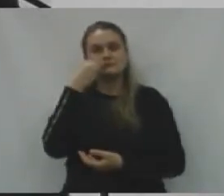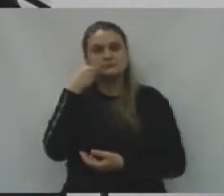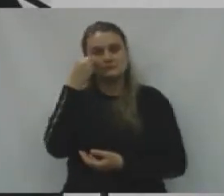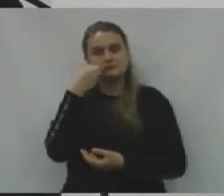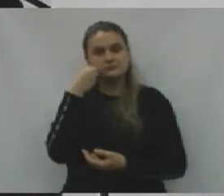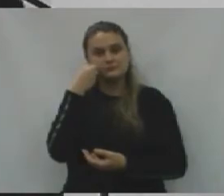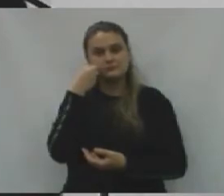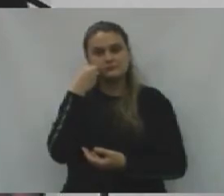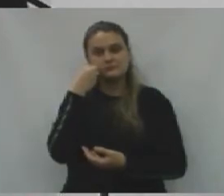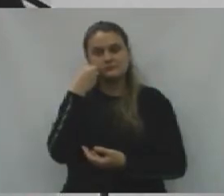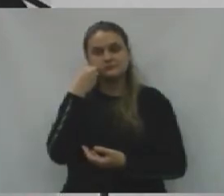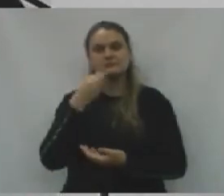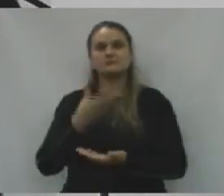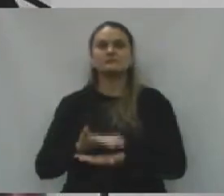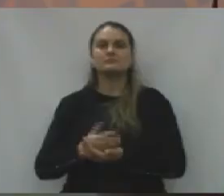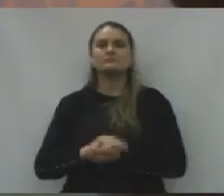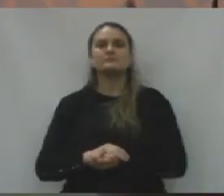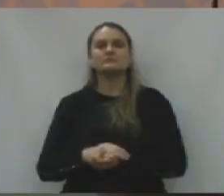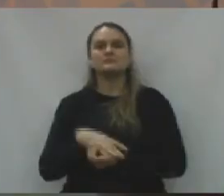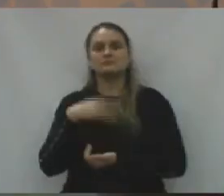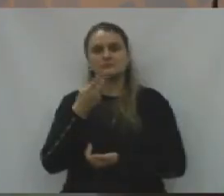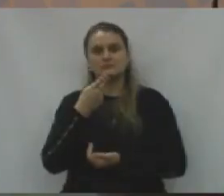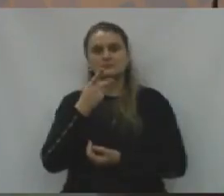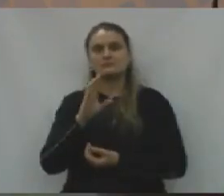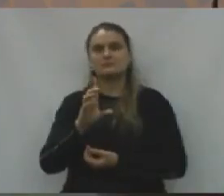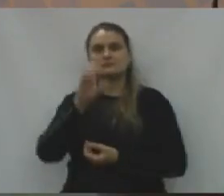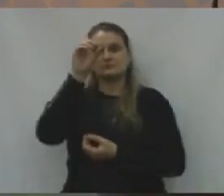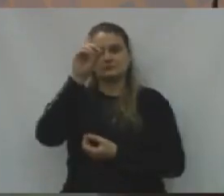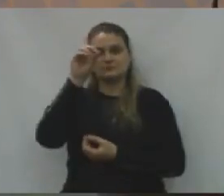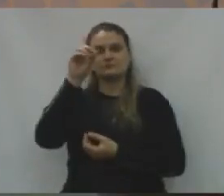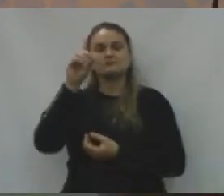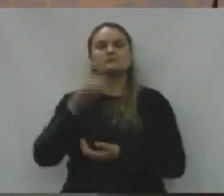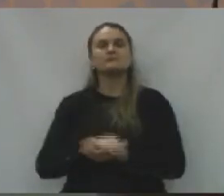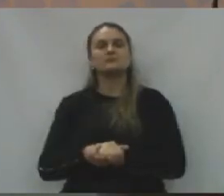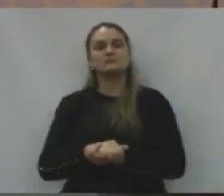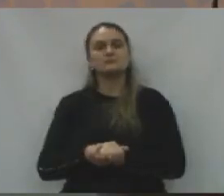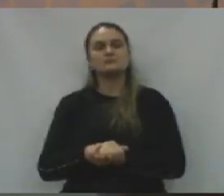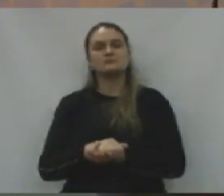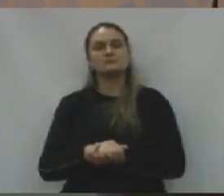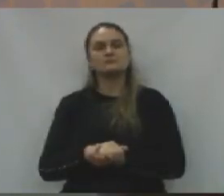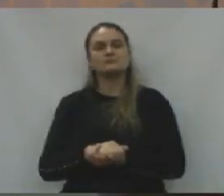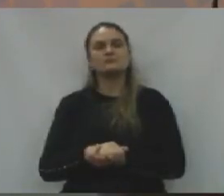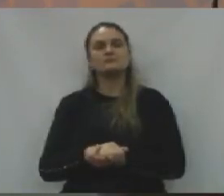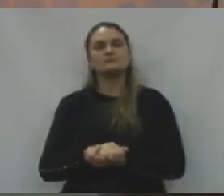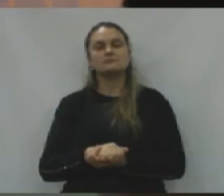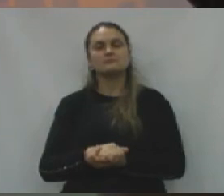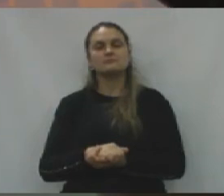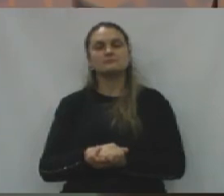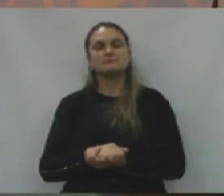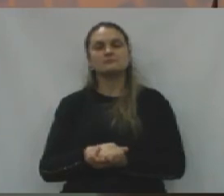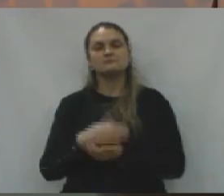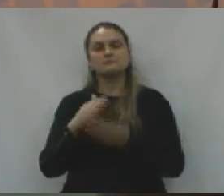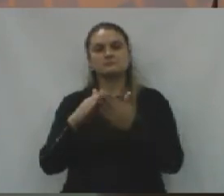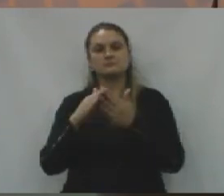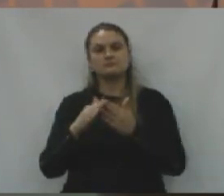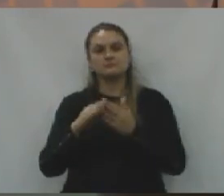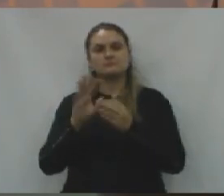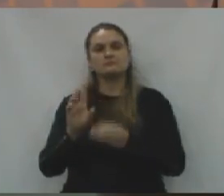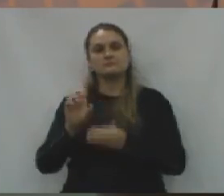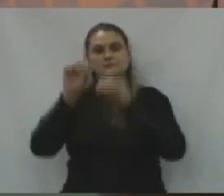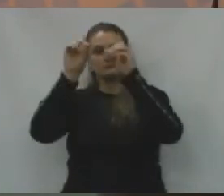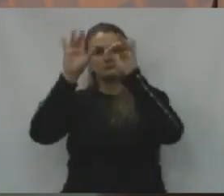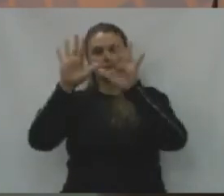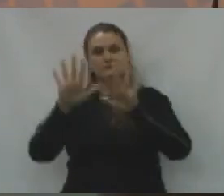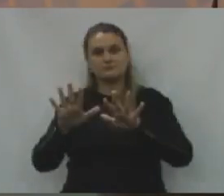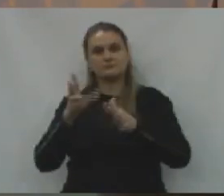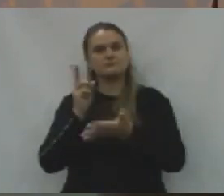oportunidade. E, é claro, sobre as bênçãos de Deus, Pai, o Altíssimo, peço a Ele que derrame